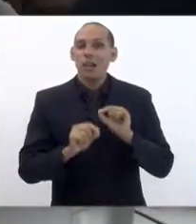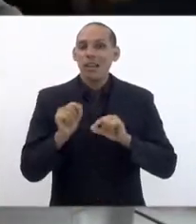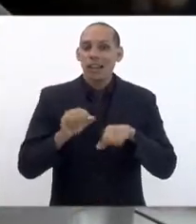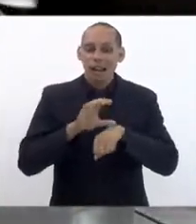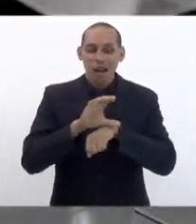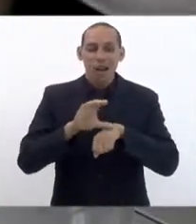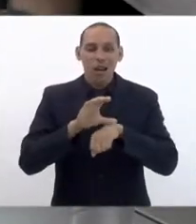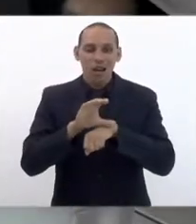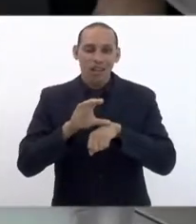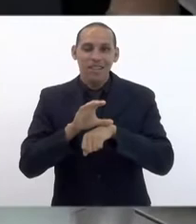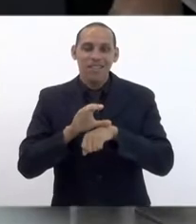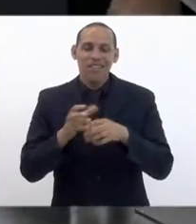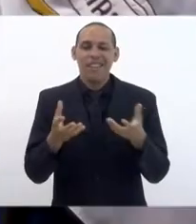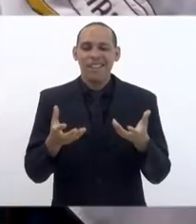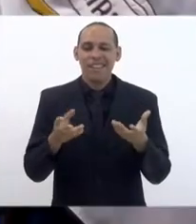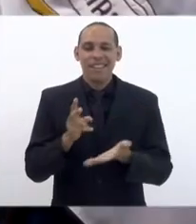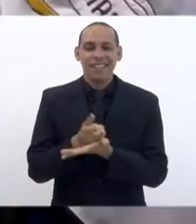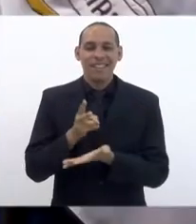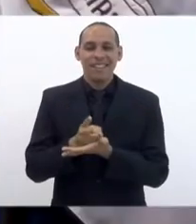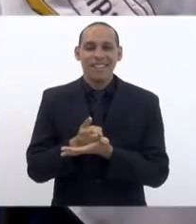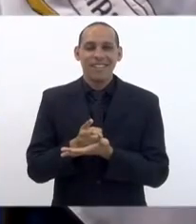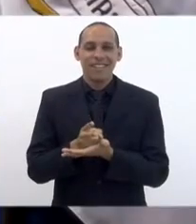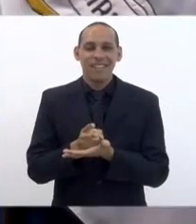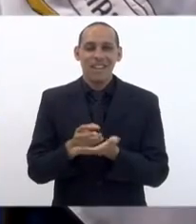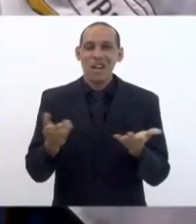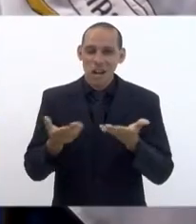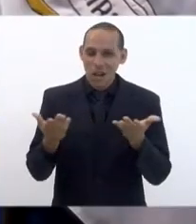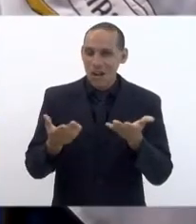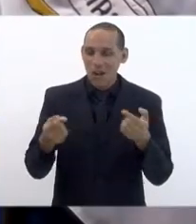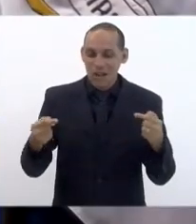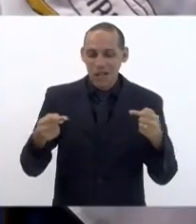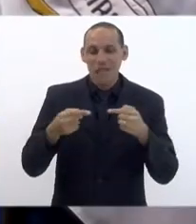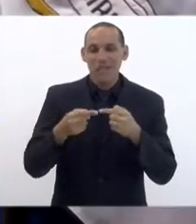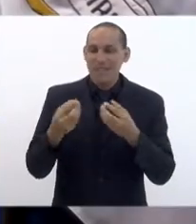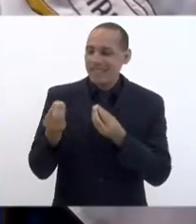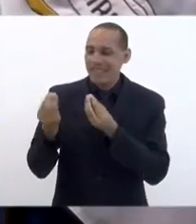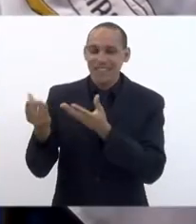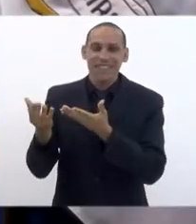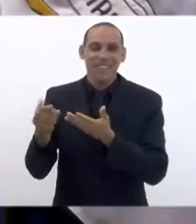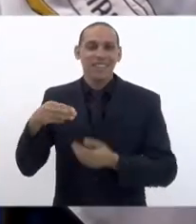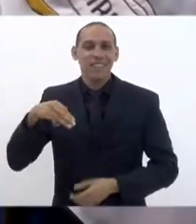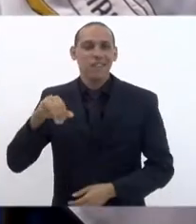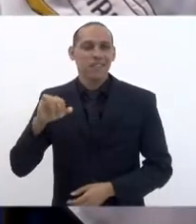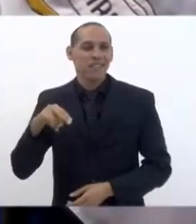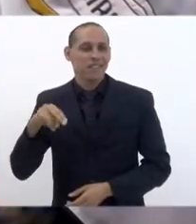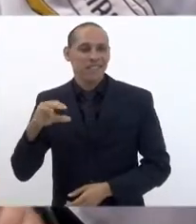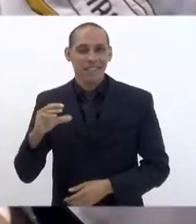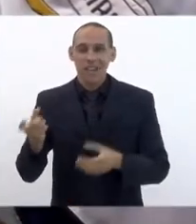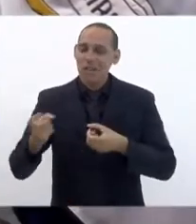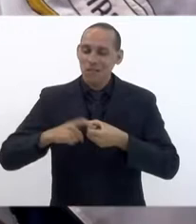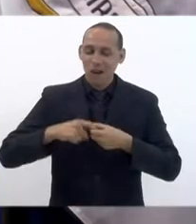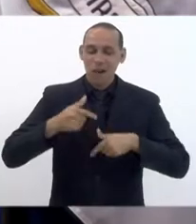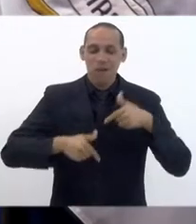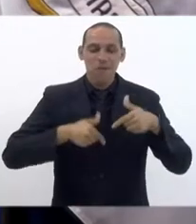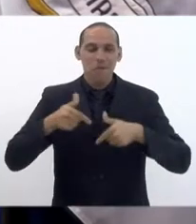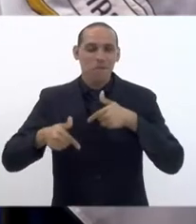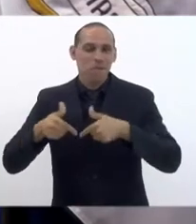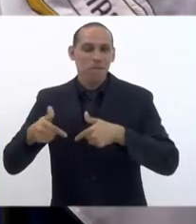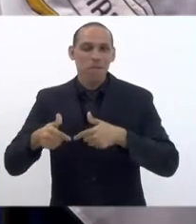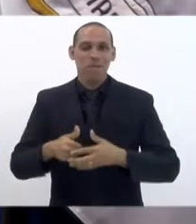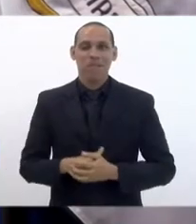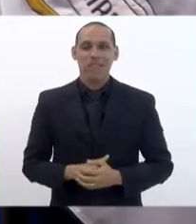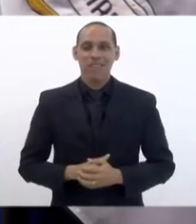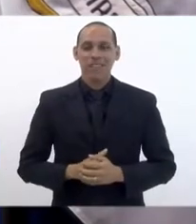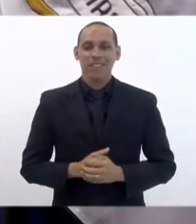De abstinência de constitucionalidade. Ele sofre desse. Estamos hoje matando a sua abstinência, deputado Carlos Mink. Boa. Retornando os trabalhos.